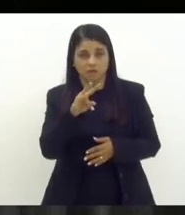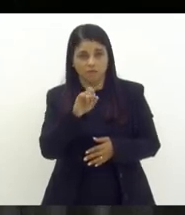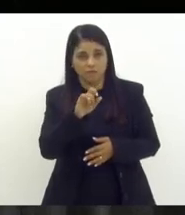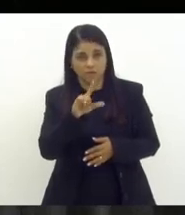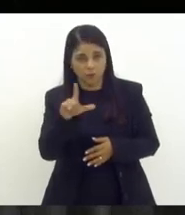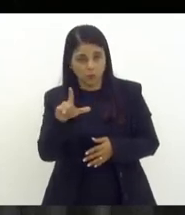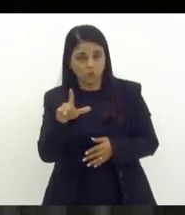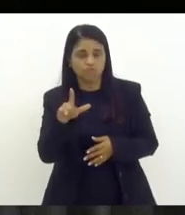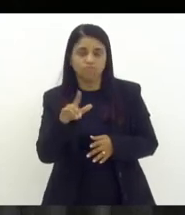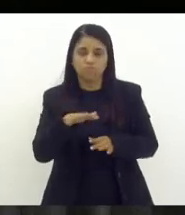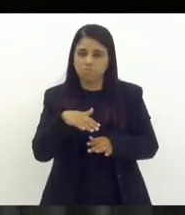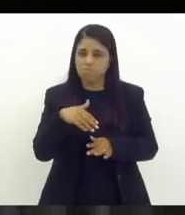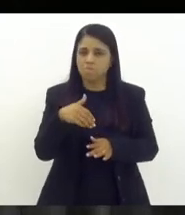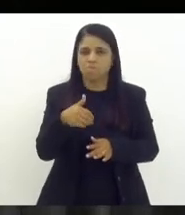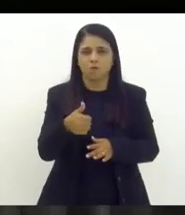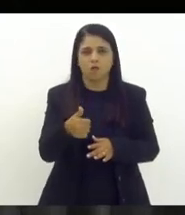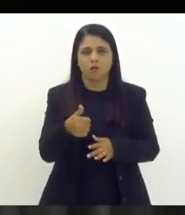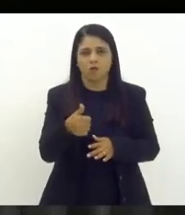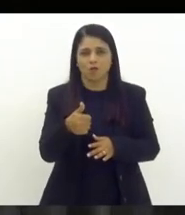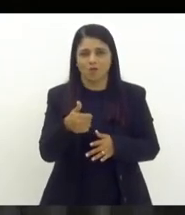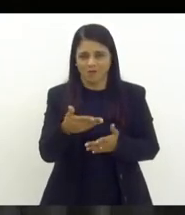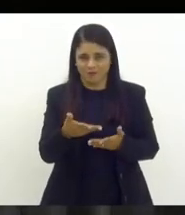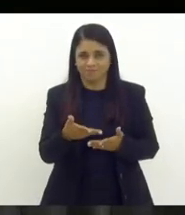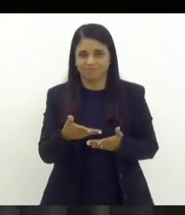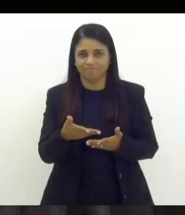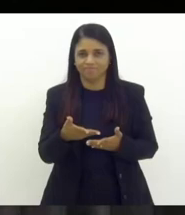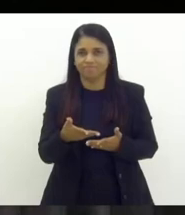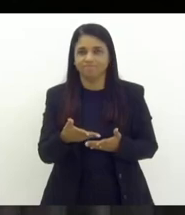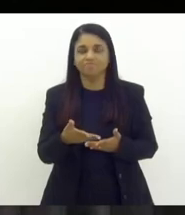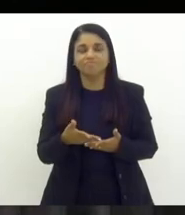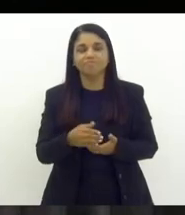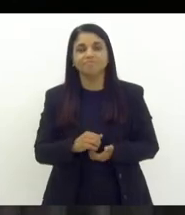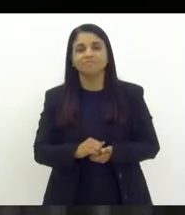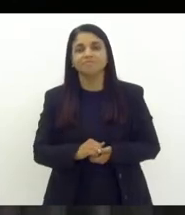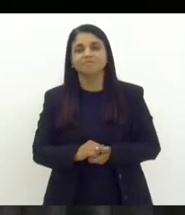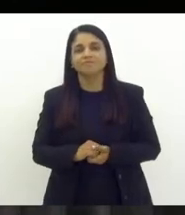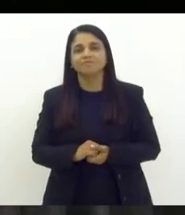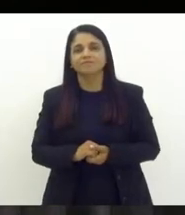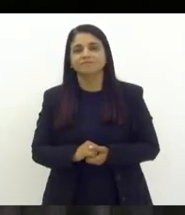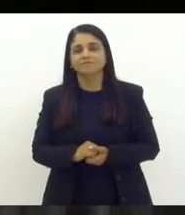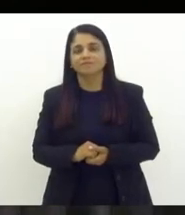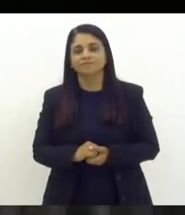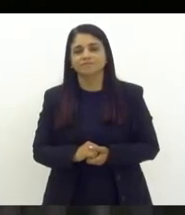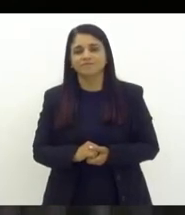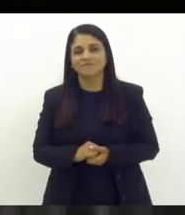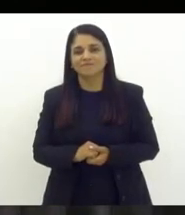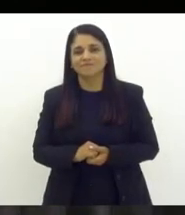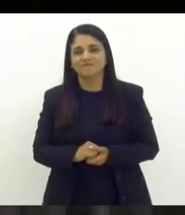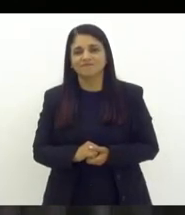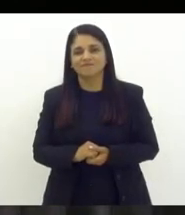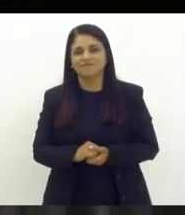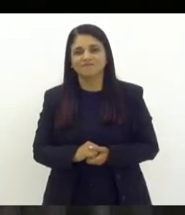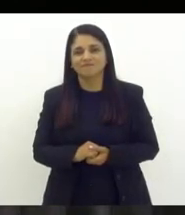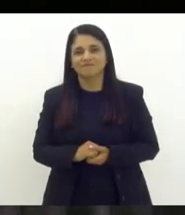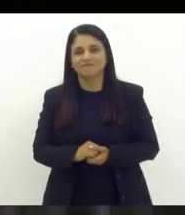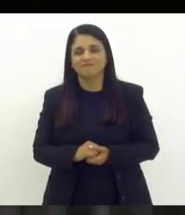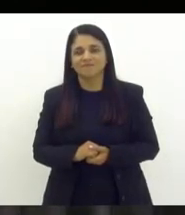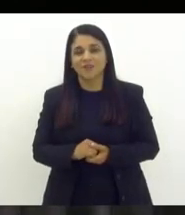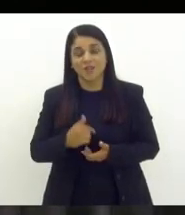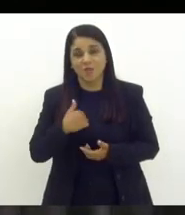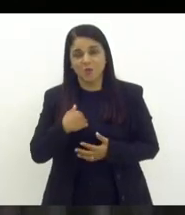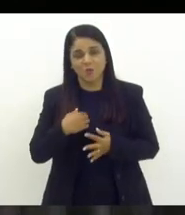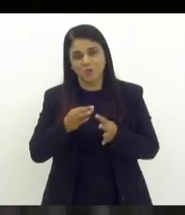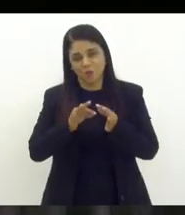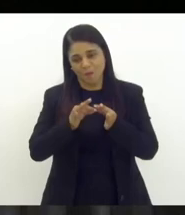aumentará porque é inevitável né Isso faz parte bom eu não quero me